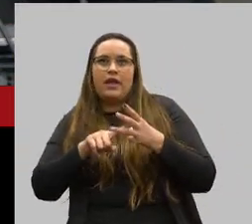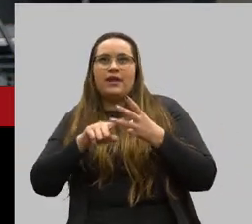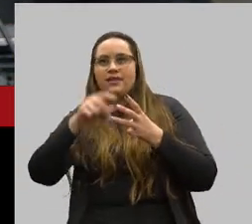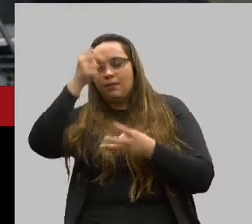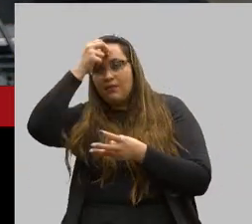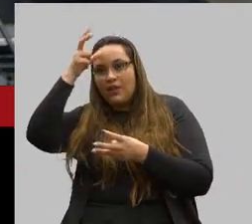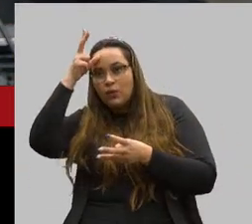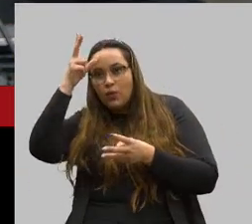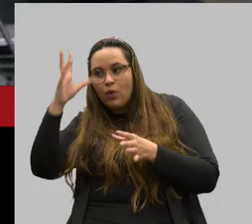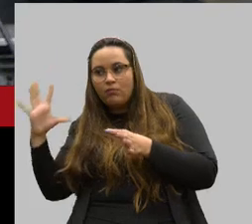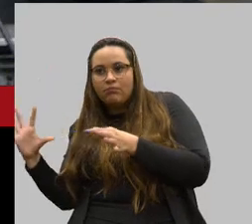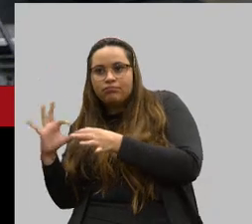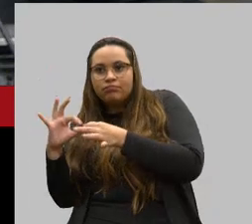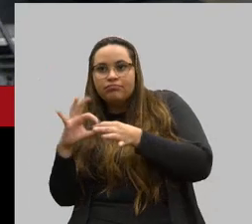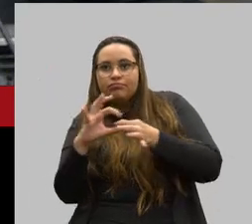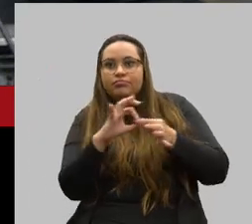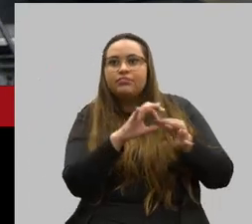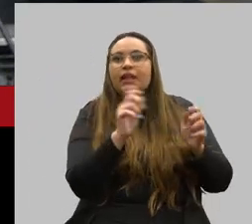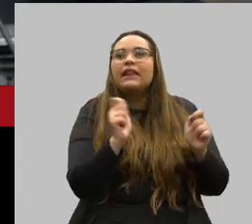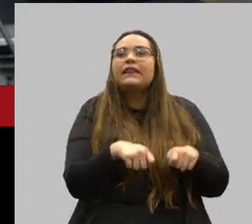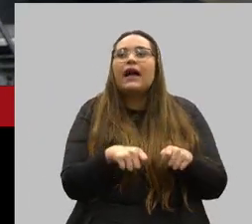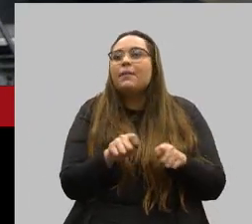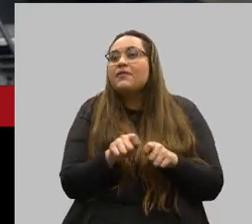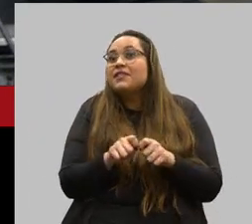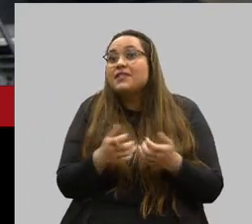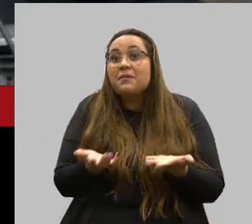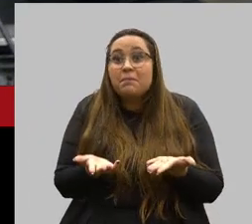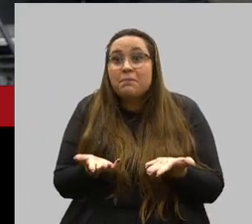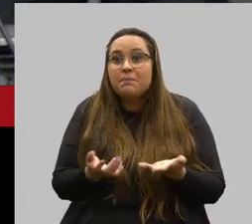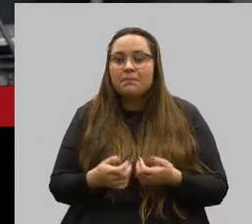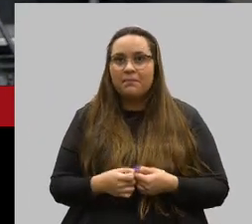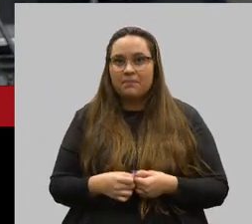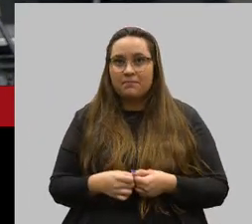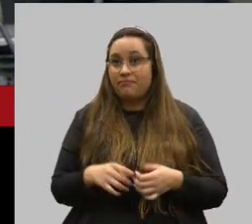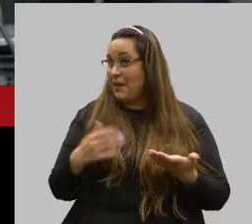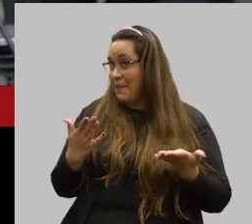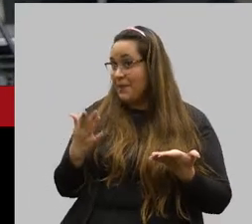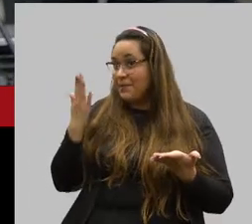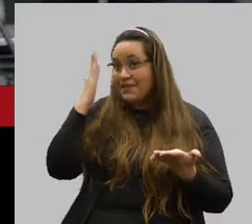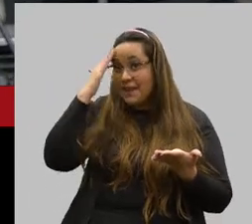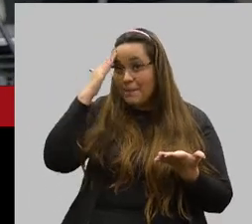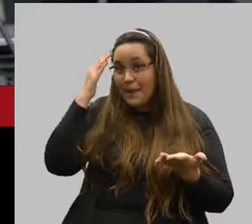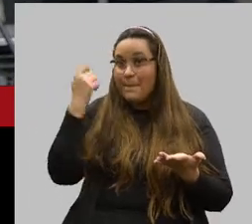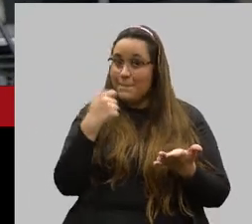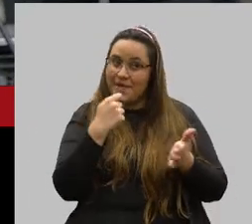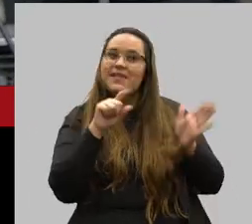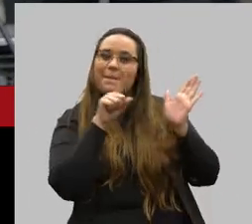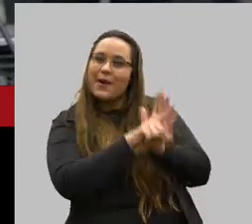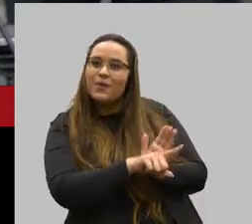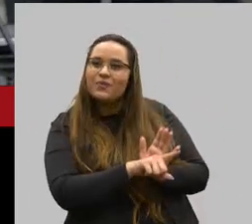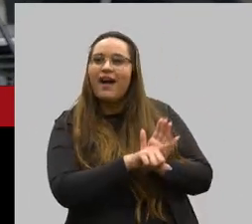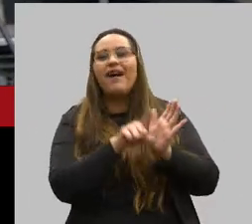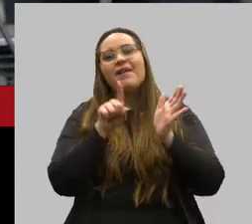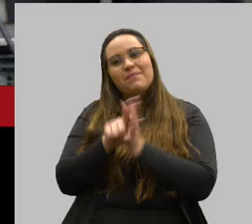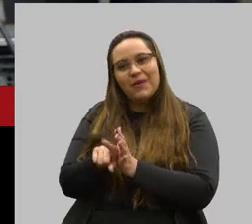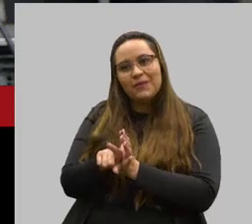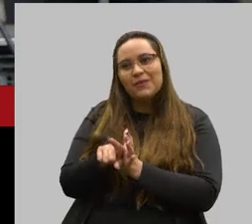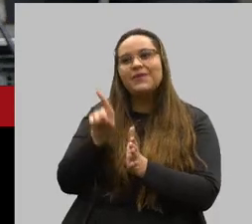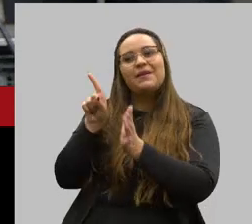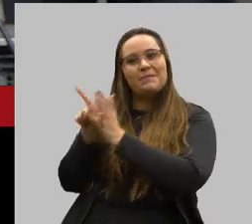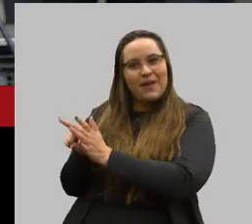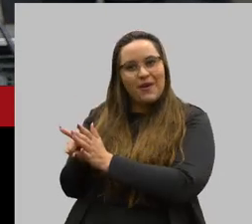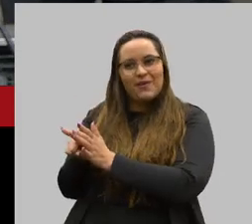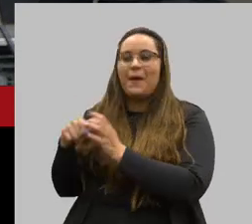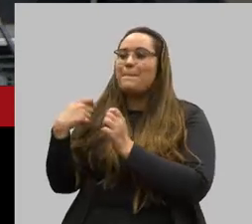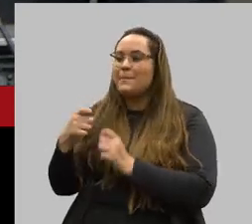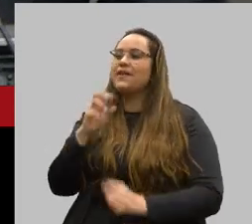prefeituras outras secretarias mas pra gente saber a gente tem que fazer a pergunta pra gente fazer a pergunta a gente tem que aceitar o